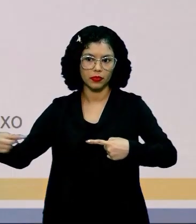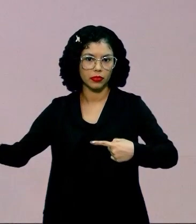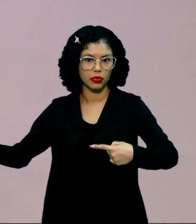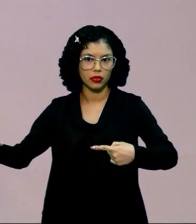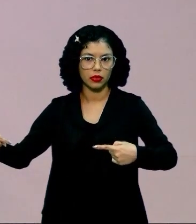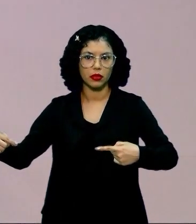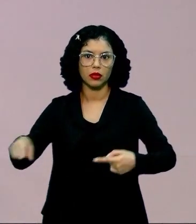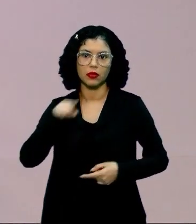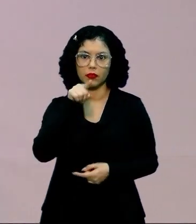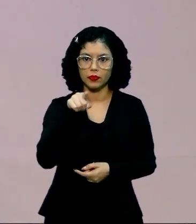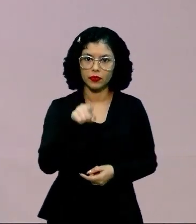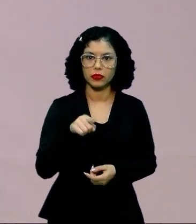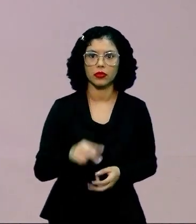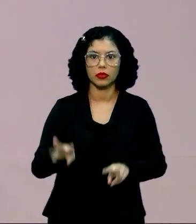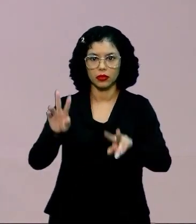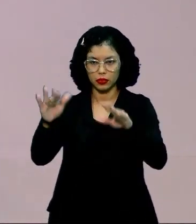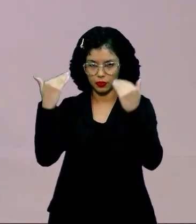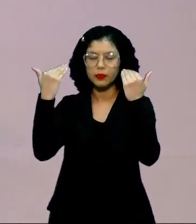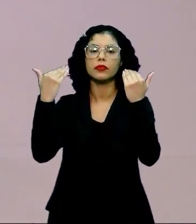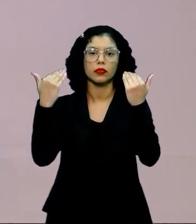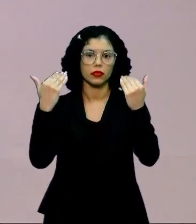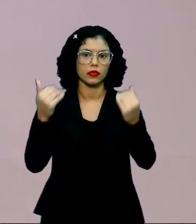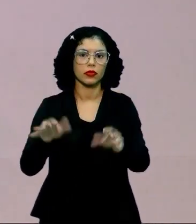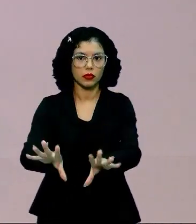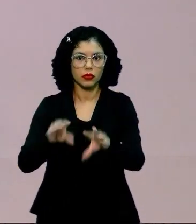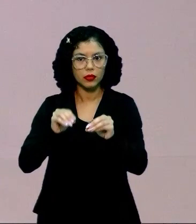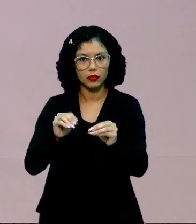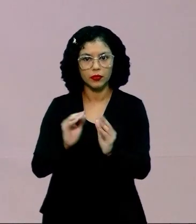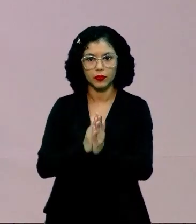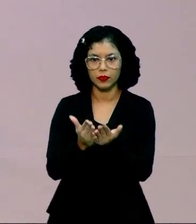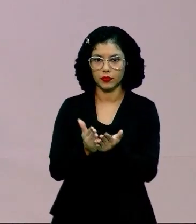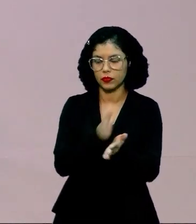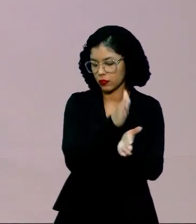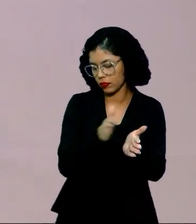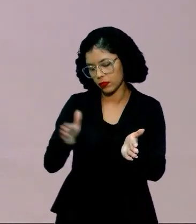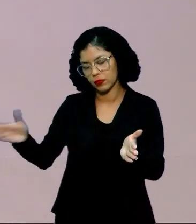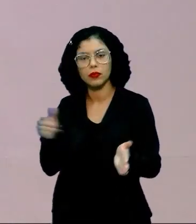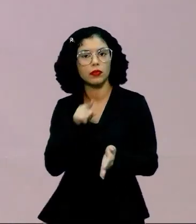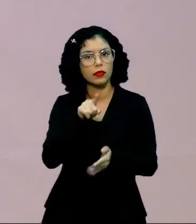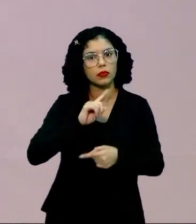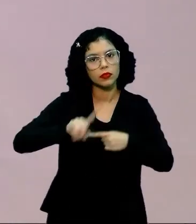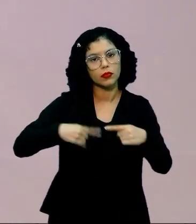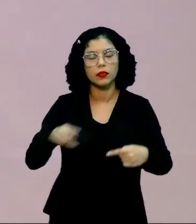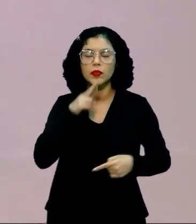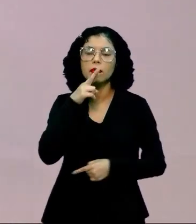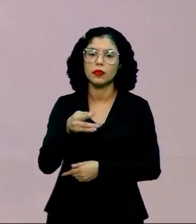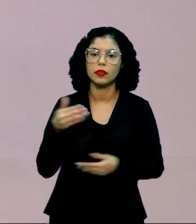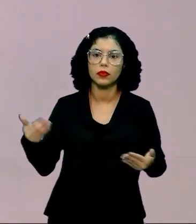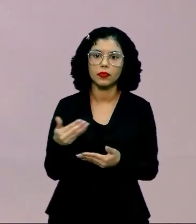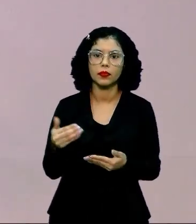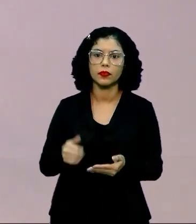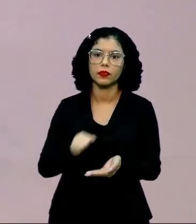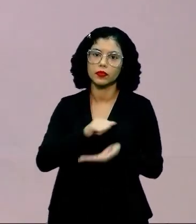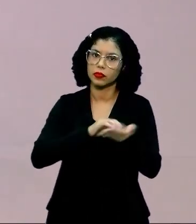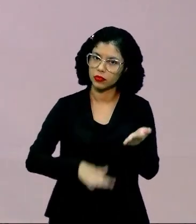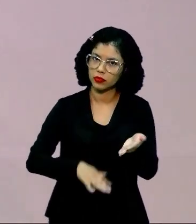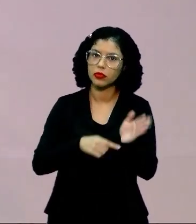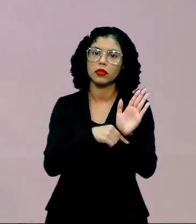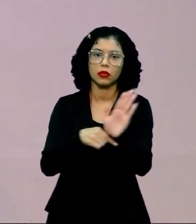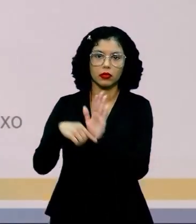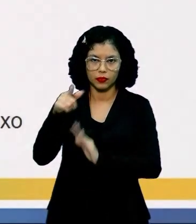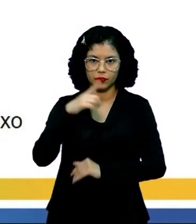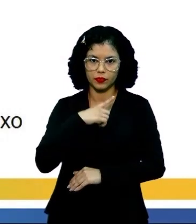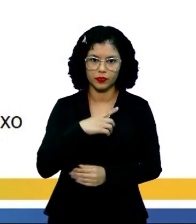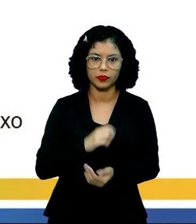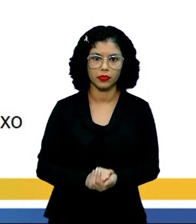atenção. Você que está me vendo aí agora, pega o livro e acompanha direitinho que você vai ter a resolução de um dos itens que vocês